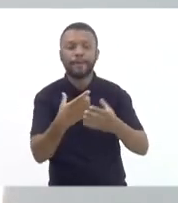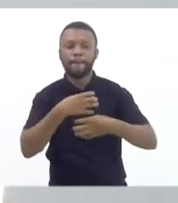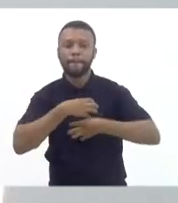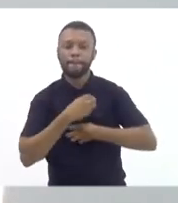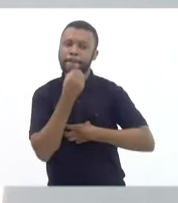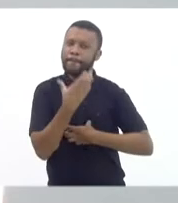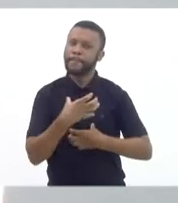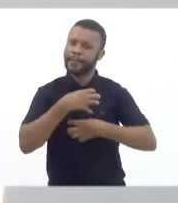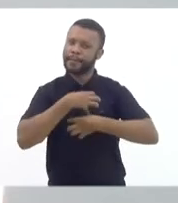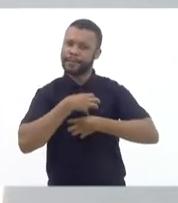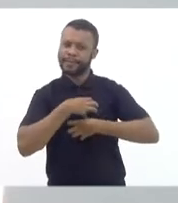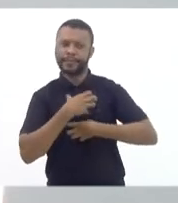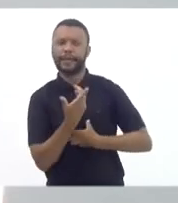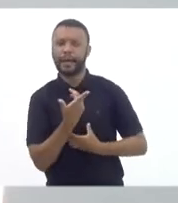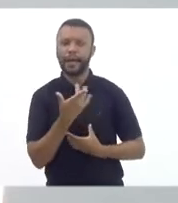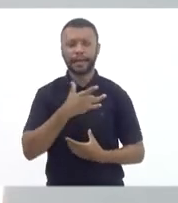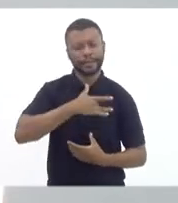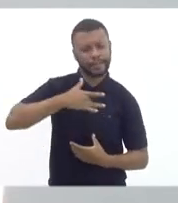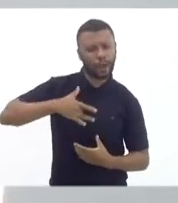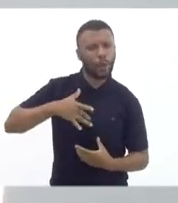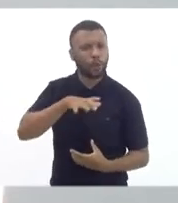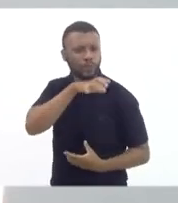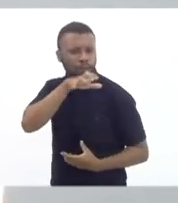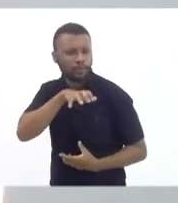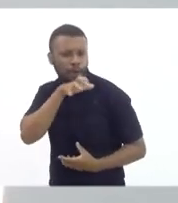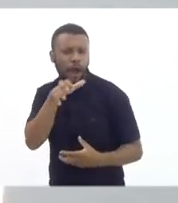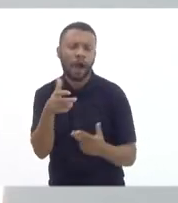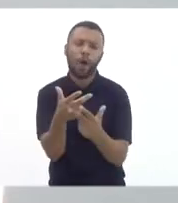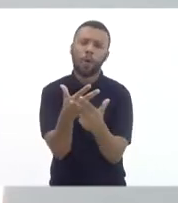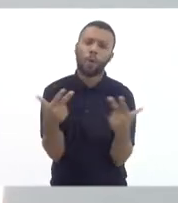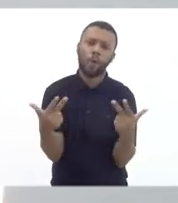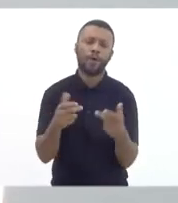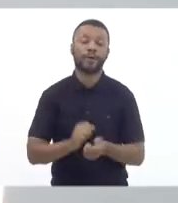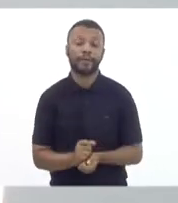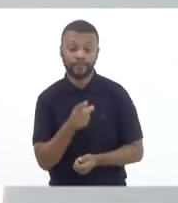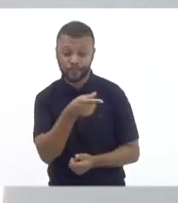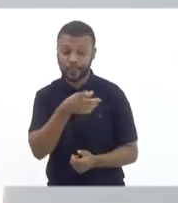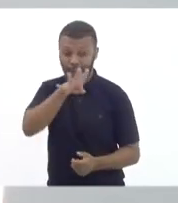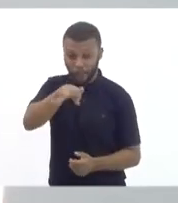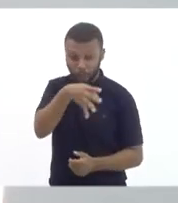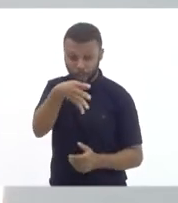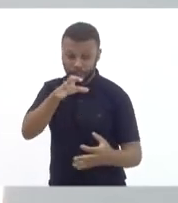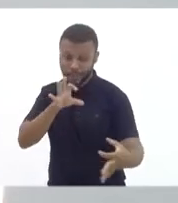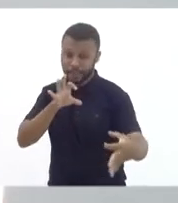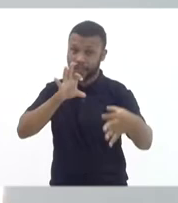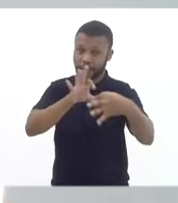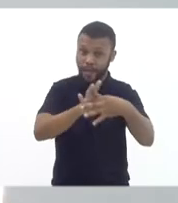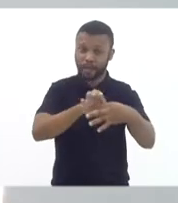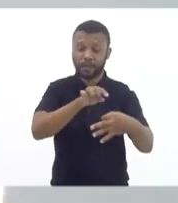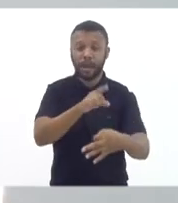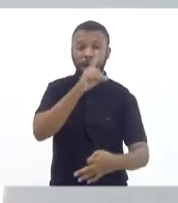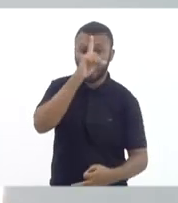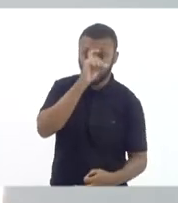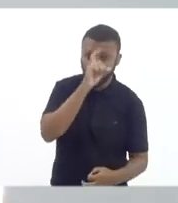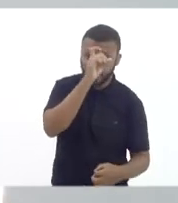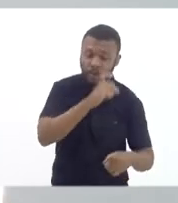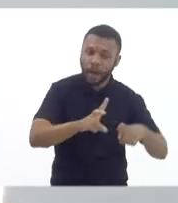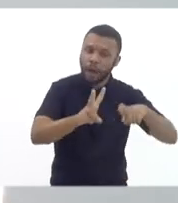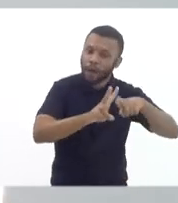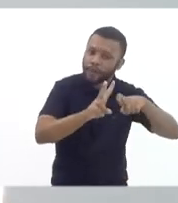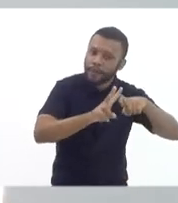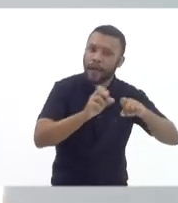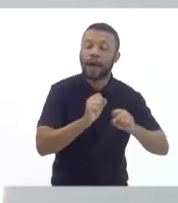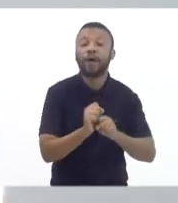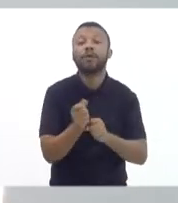de bem-estar ou de saúde animal, ele não só compreende os hospitais, mas clínicas,